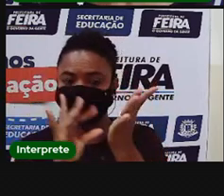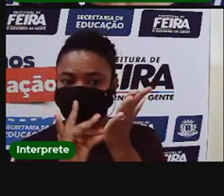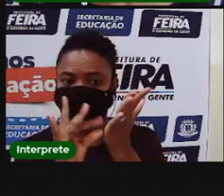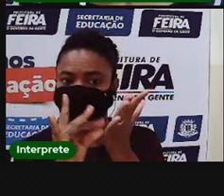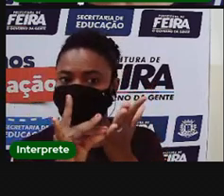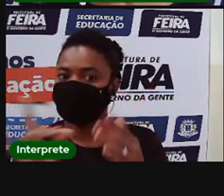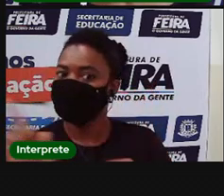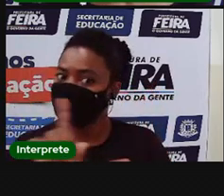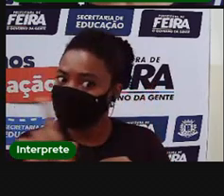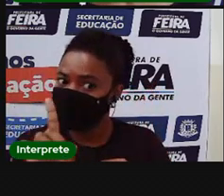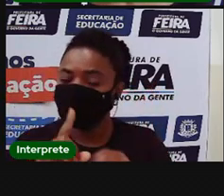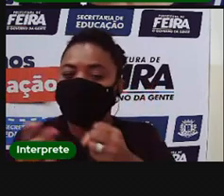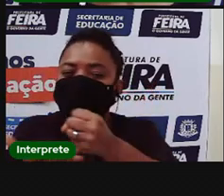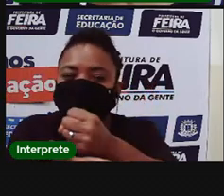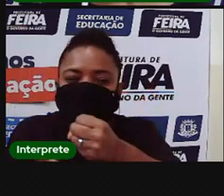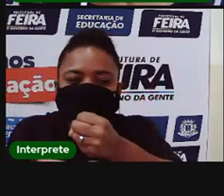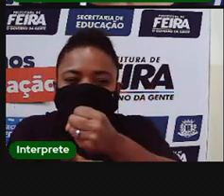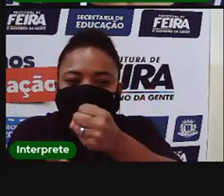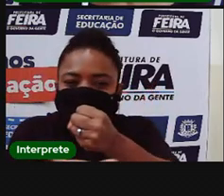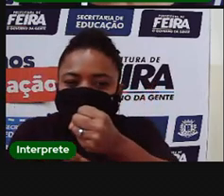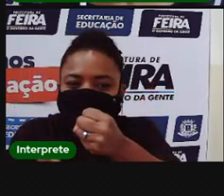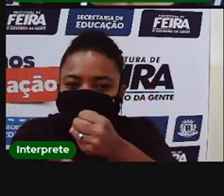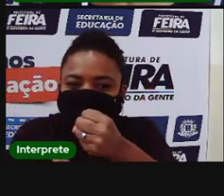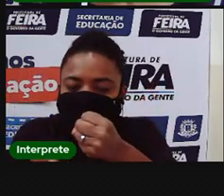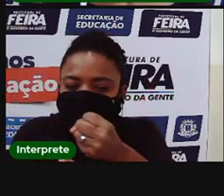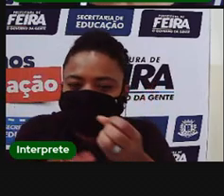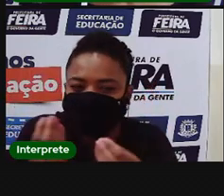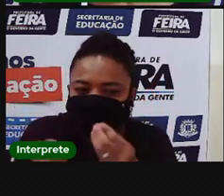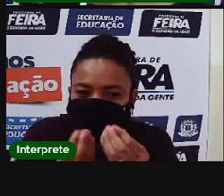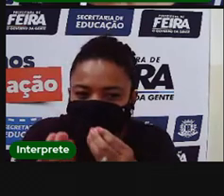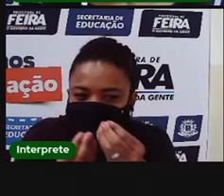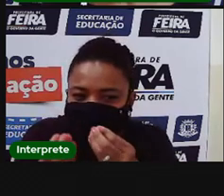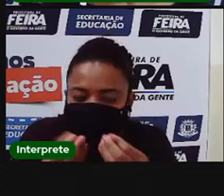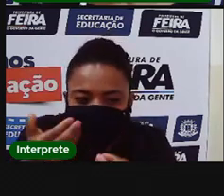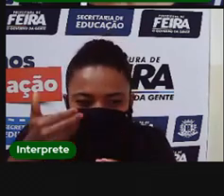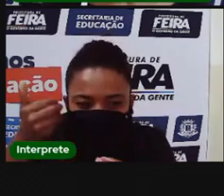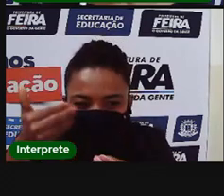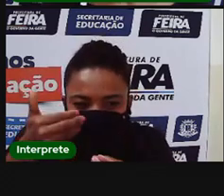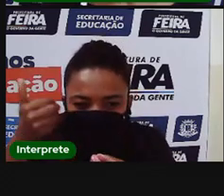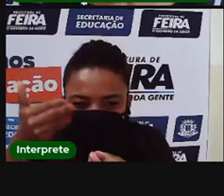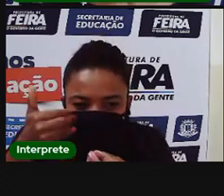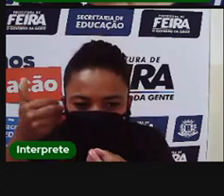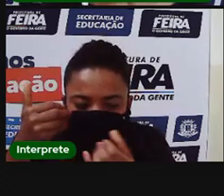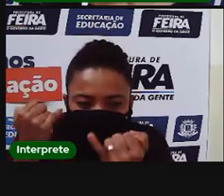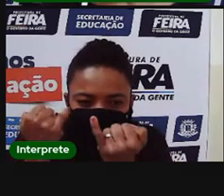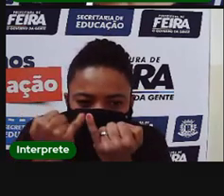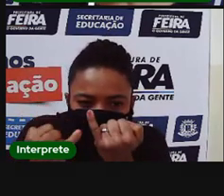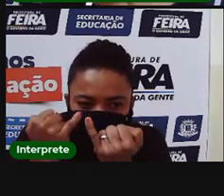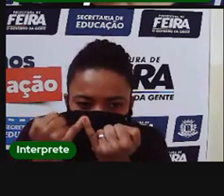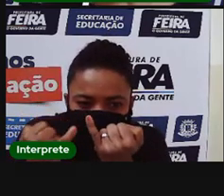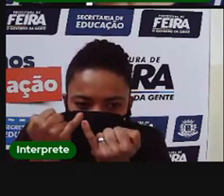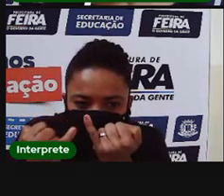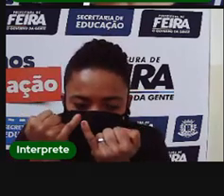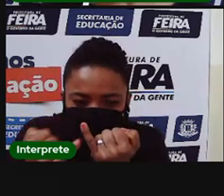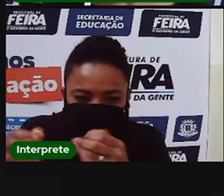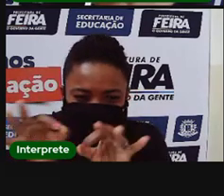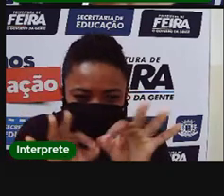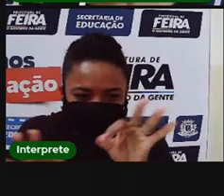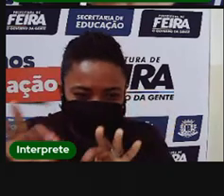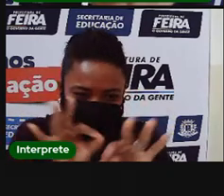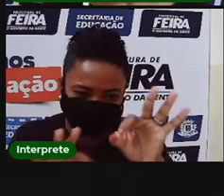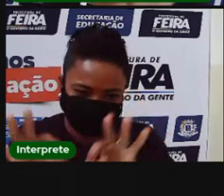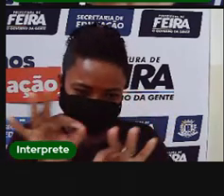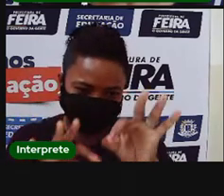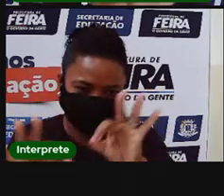dar aquele toque seu. Então, não importa. Por mais que você pegue uma referência, quando você